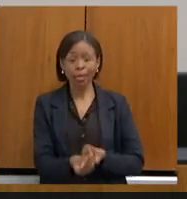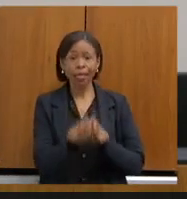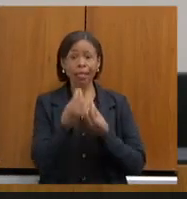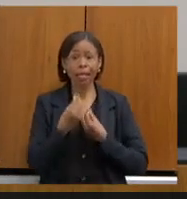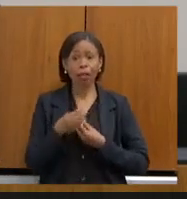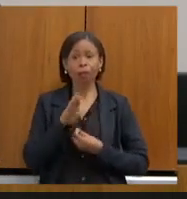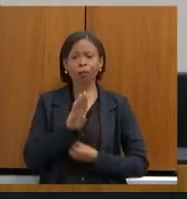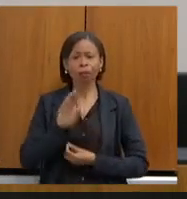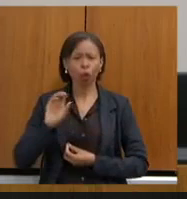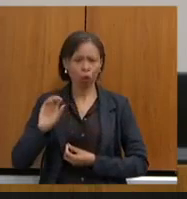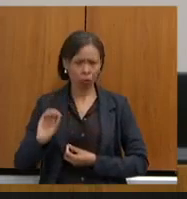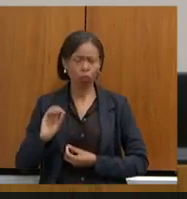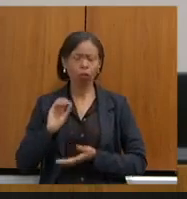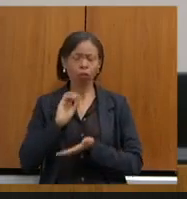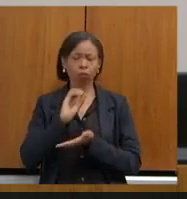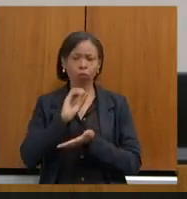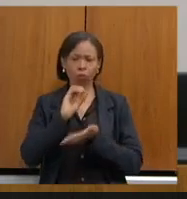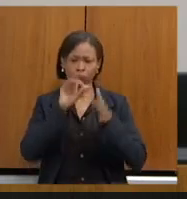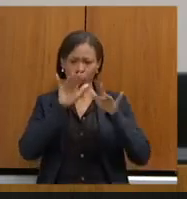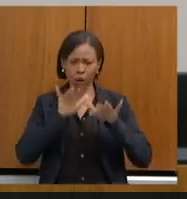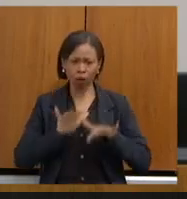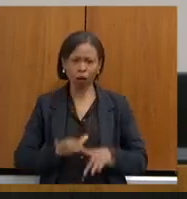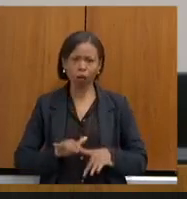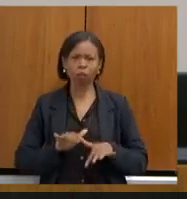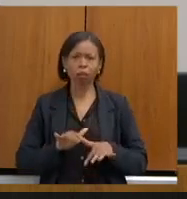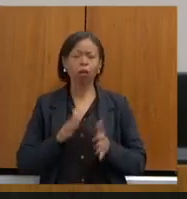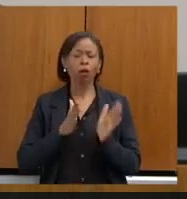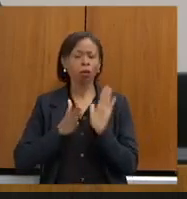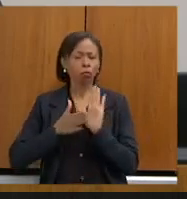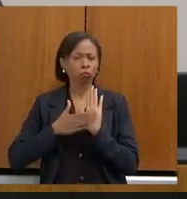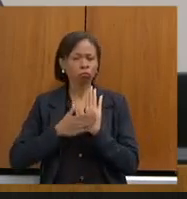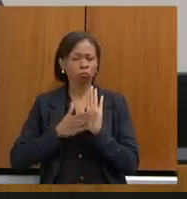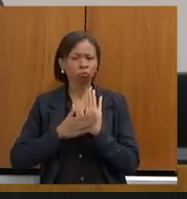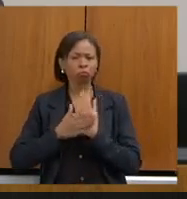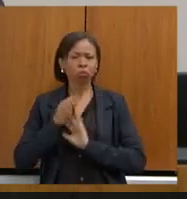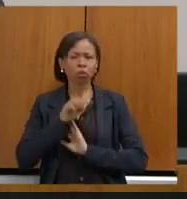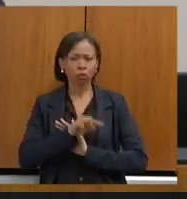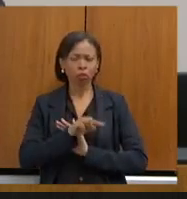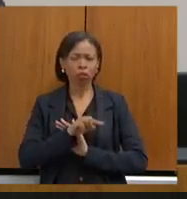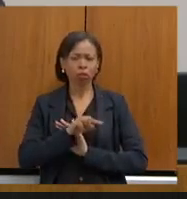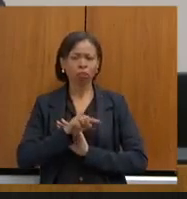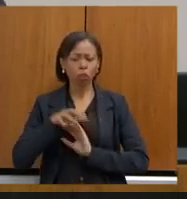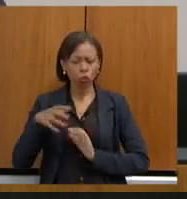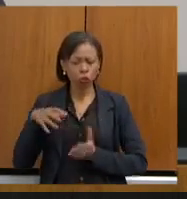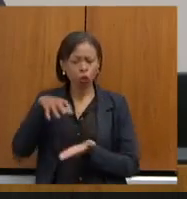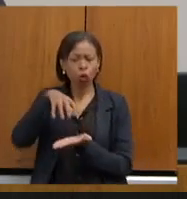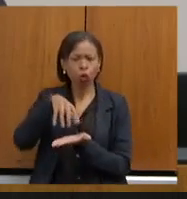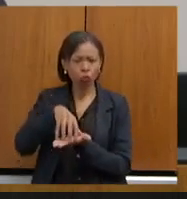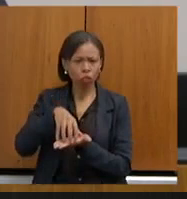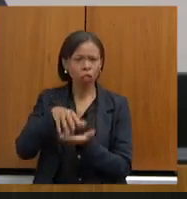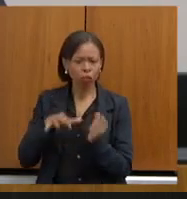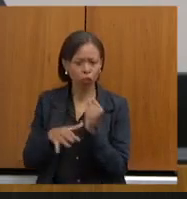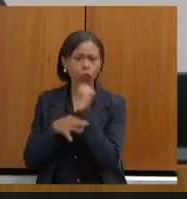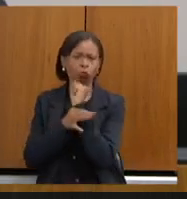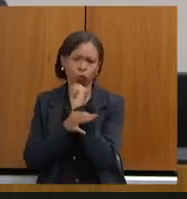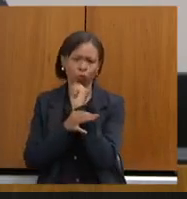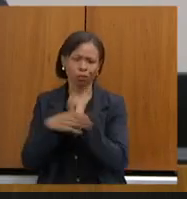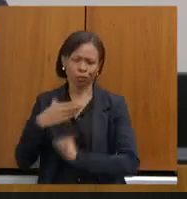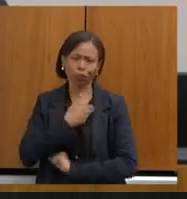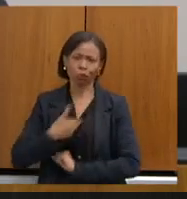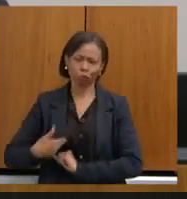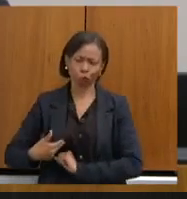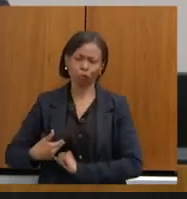mais digno é elogio por parte da comissão de segurança pública da comissão Deputado alma